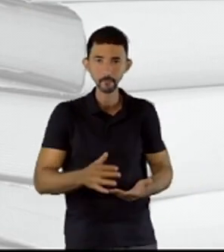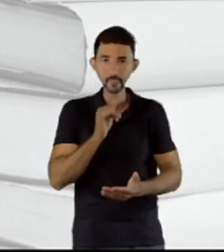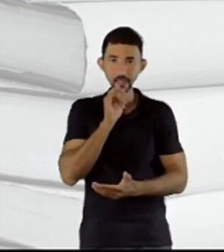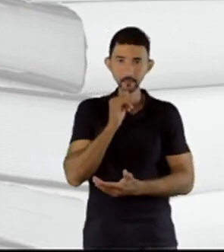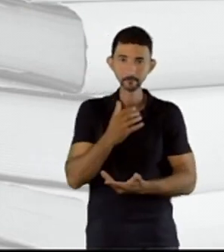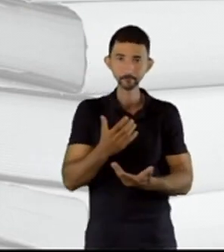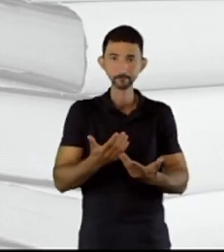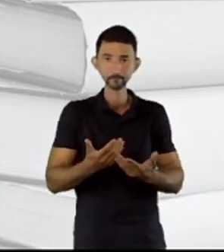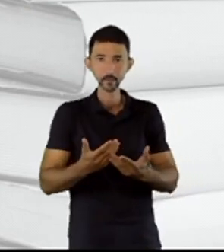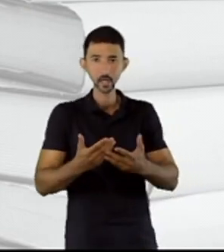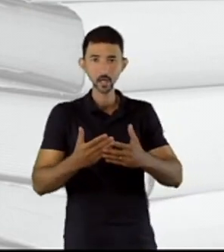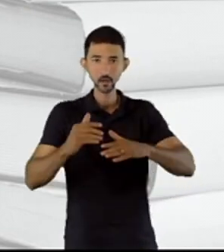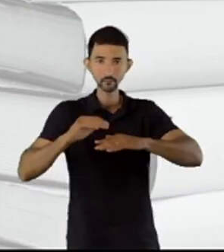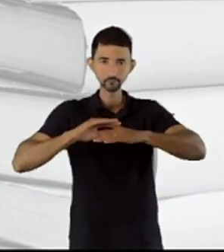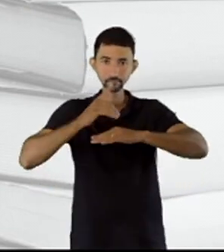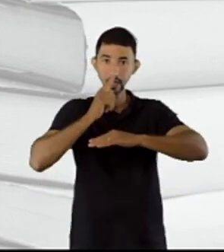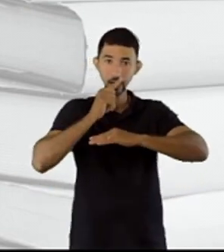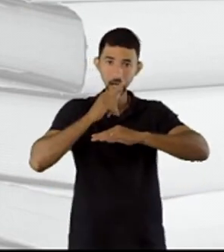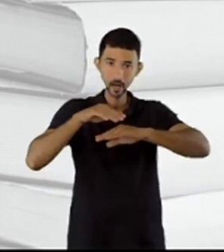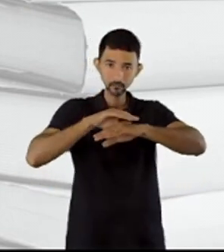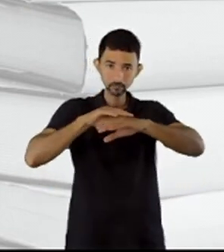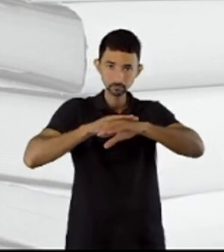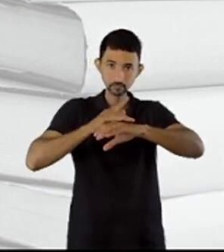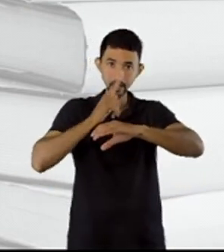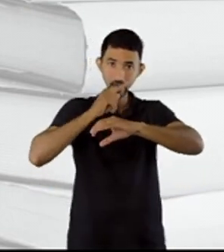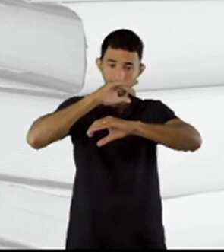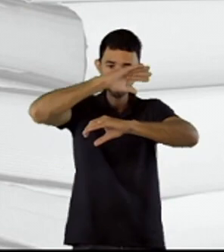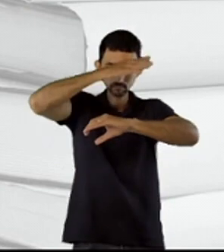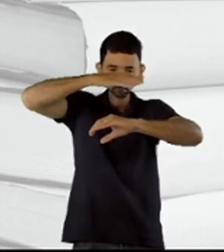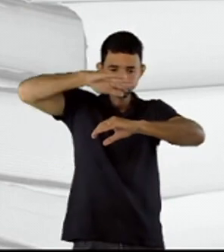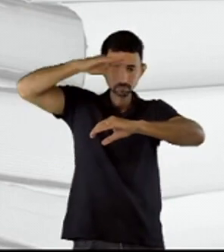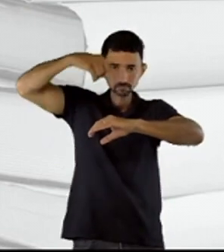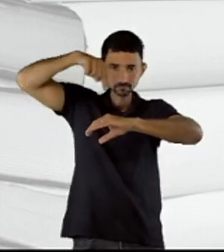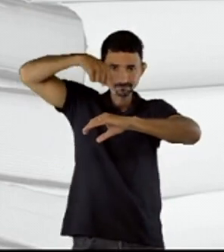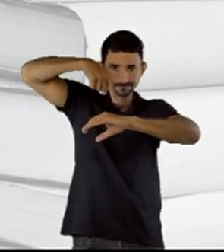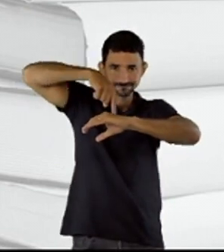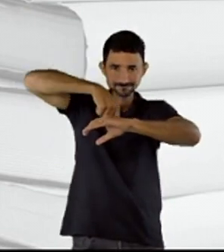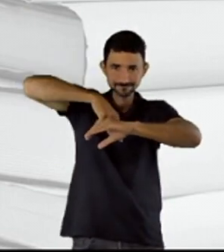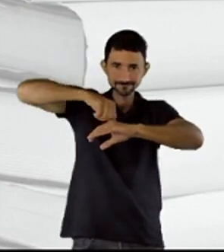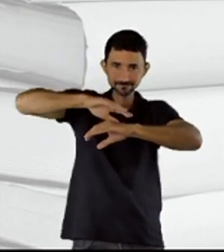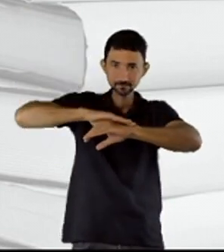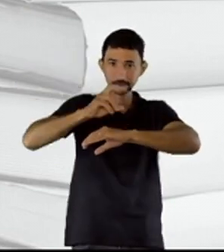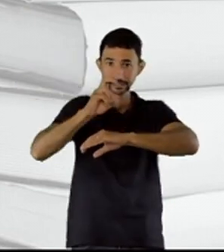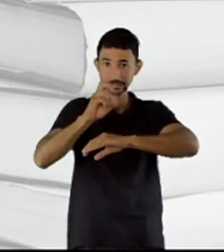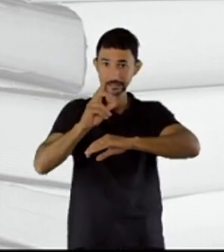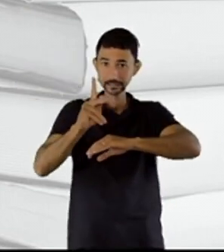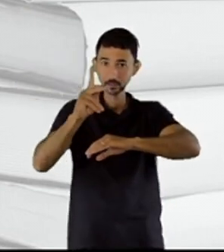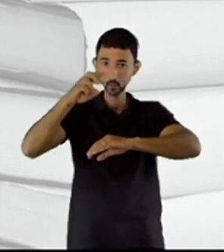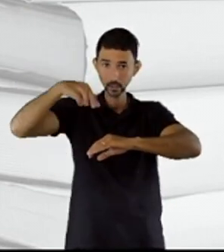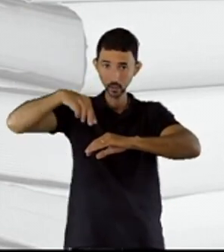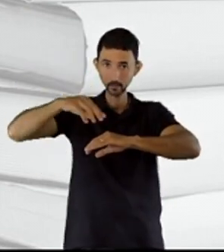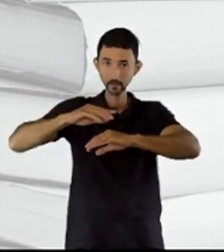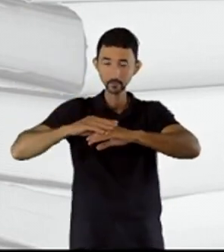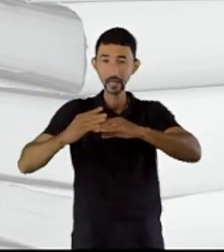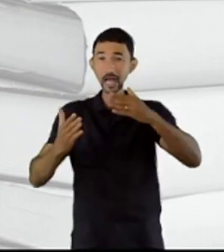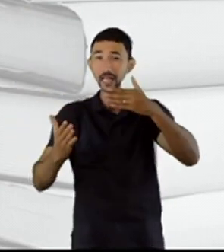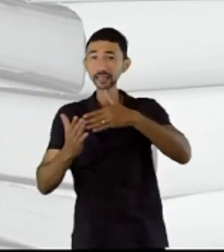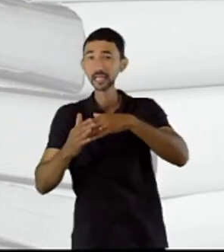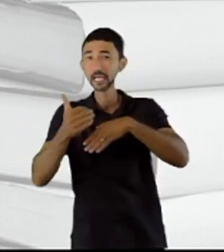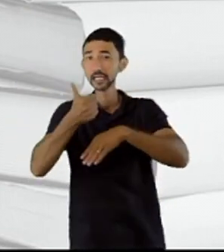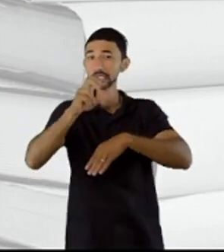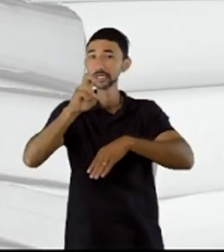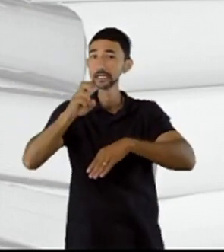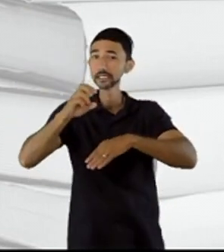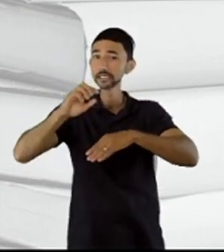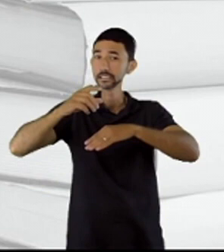a crosta oceânica é a parte que está abaixo do nível do mar, né? Tendo esses 5 km, que é o mínimo, né? Até os